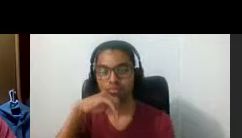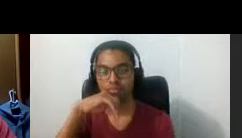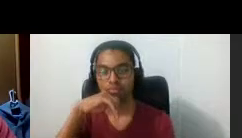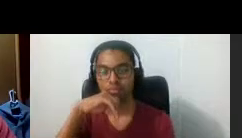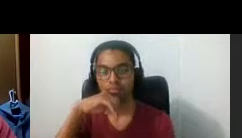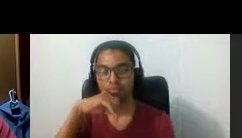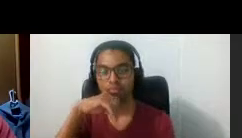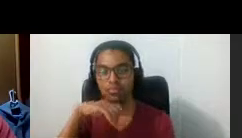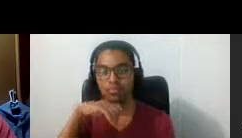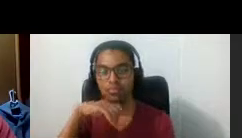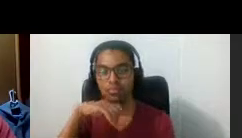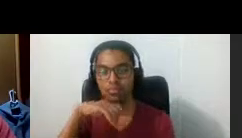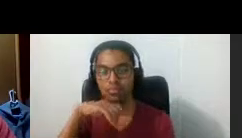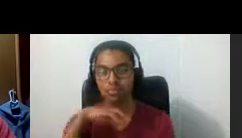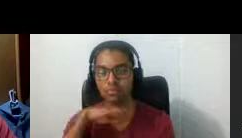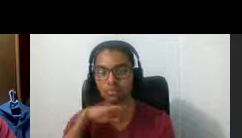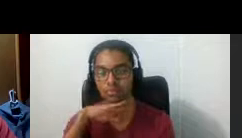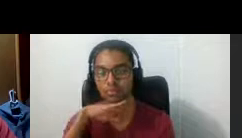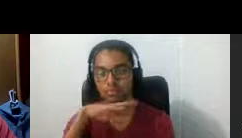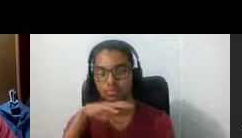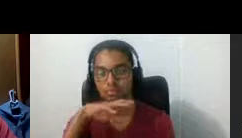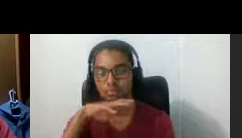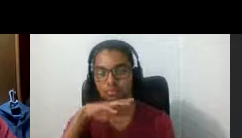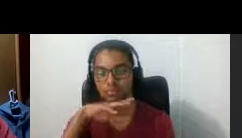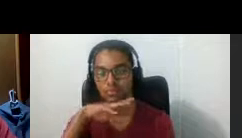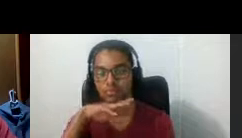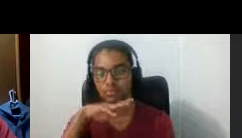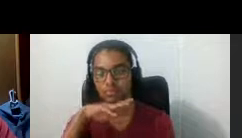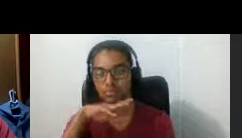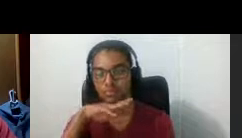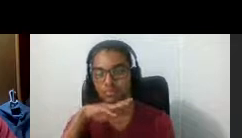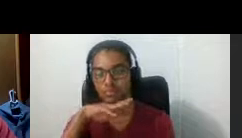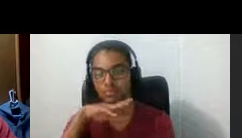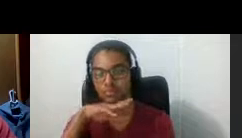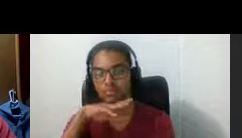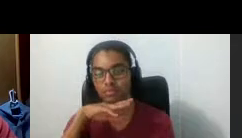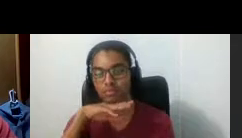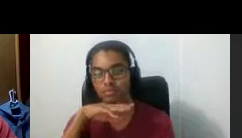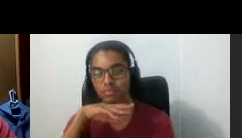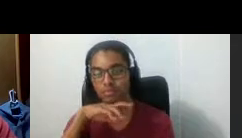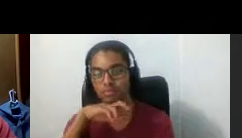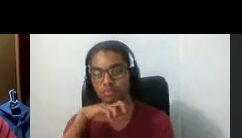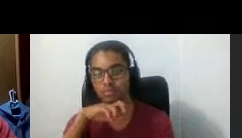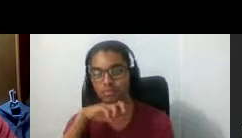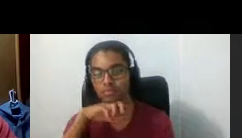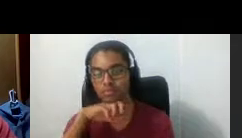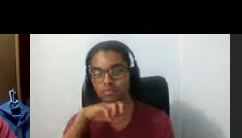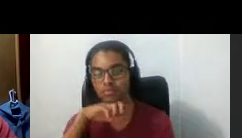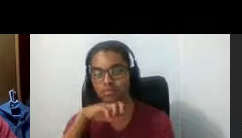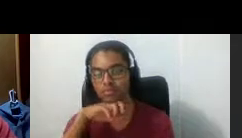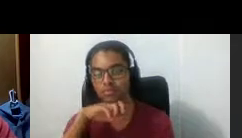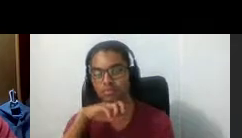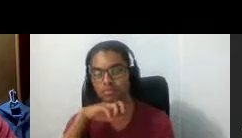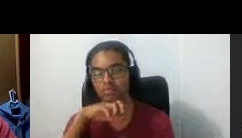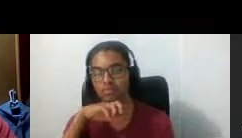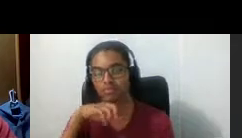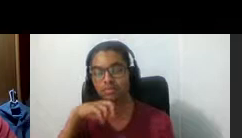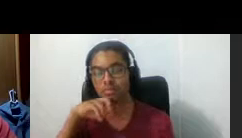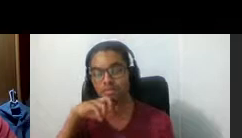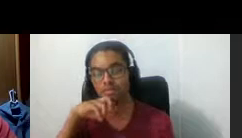de, vamos dizer, uma bolinha de 10 centímetros de diâmetro de borracha, ela tem